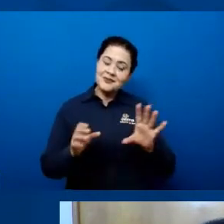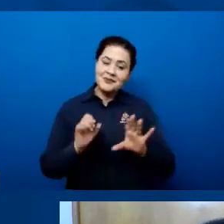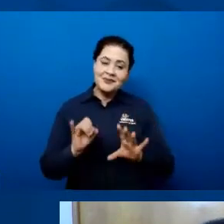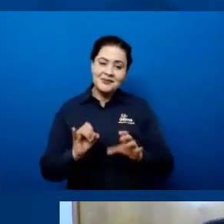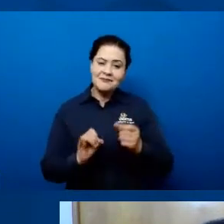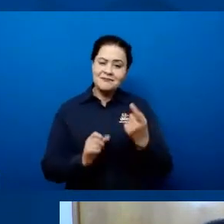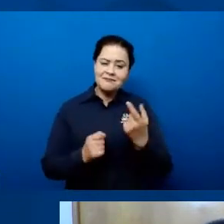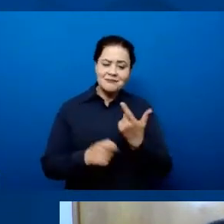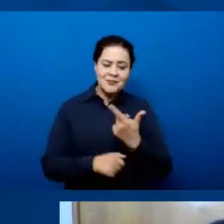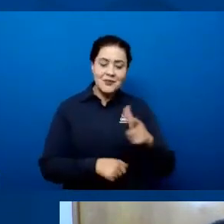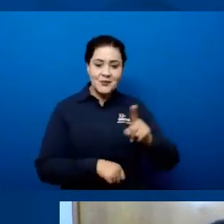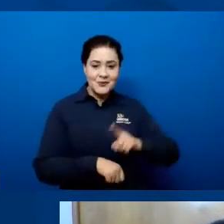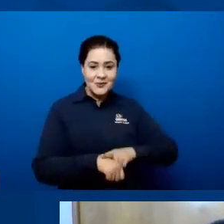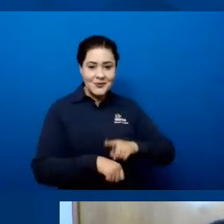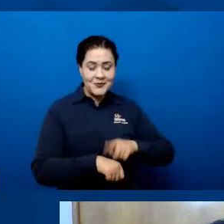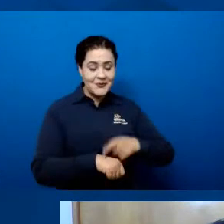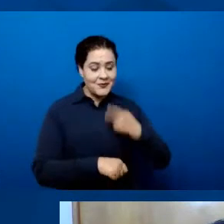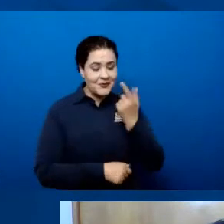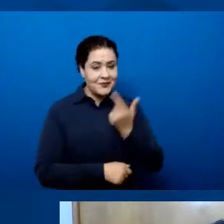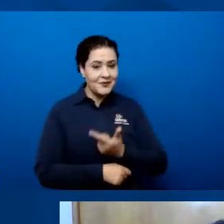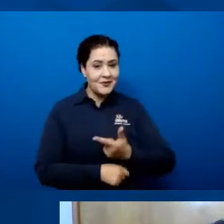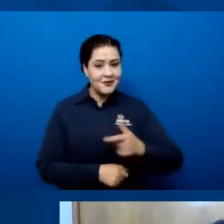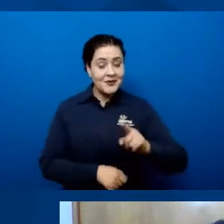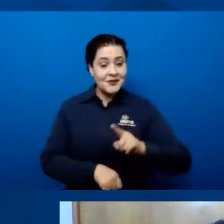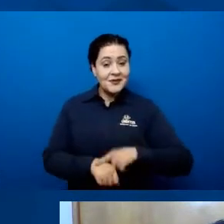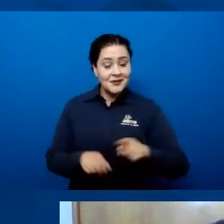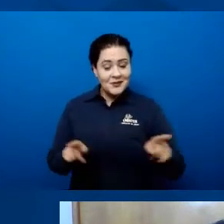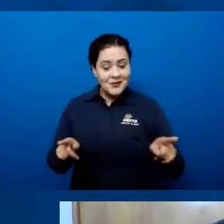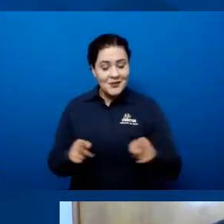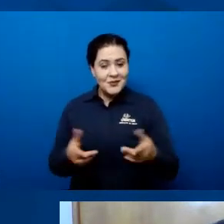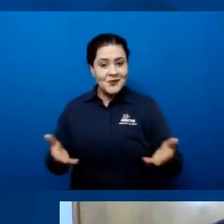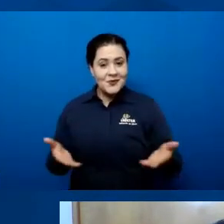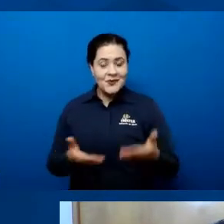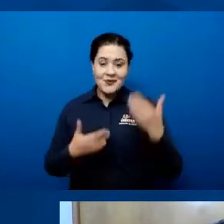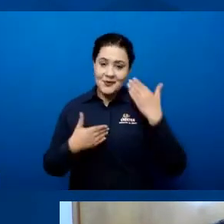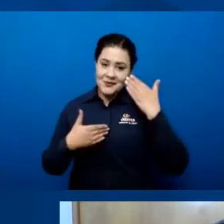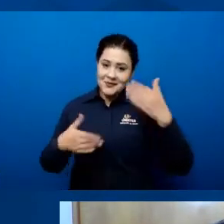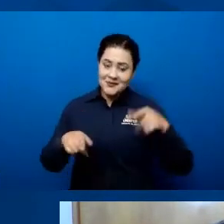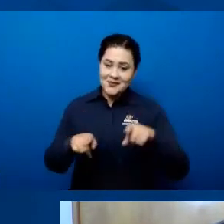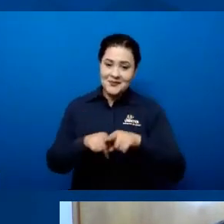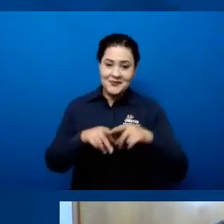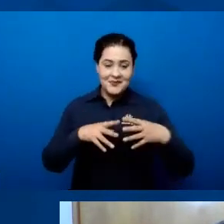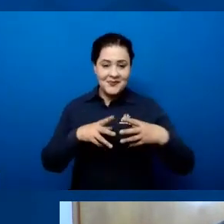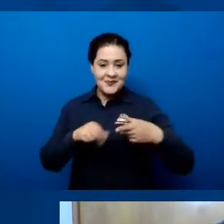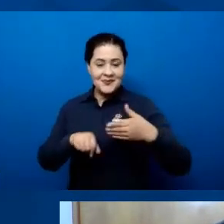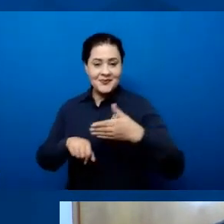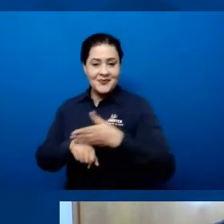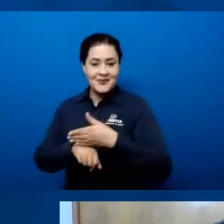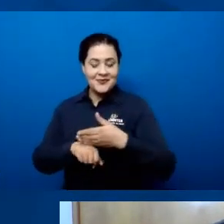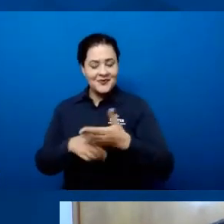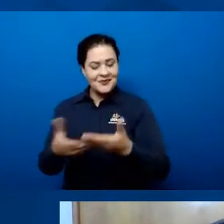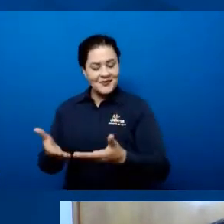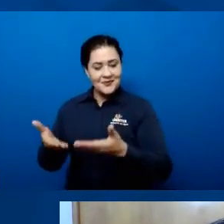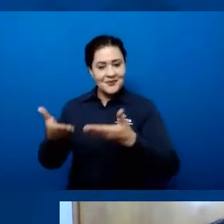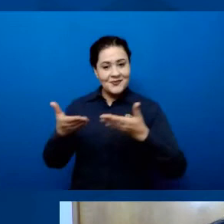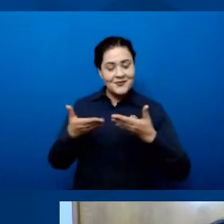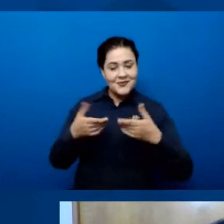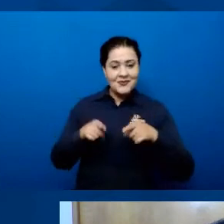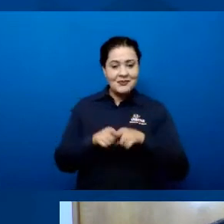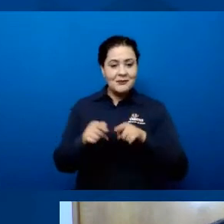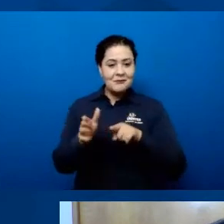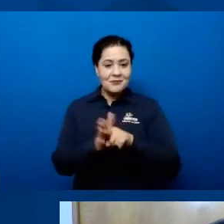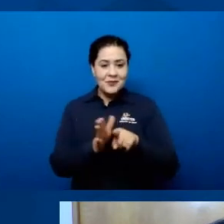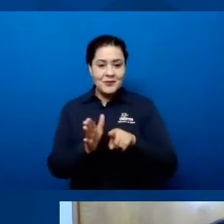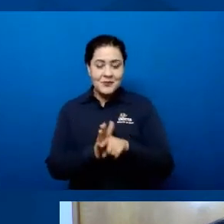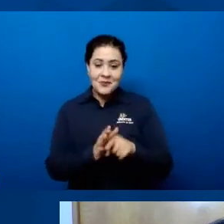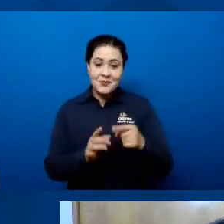um outro momento, falar de novo, a gente sei que o tempo está curto aí, e agradeço imensamente o convite e as perguntas de vocês. Não